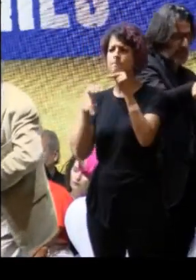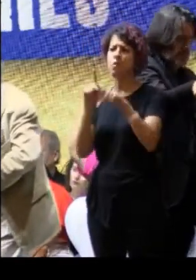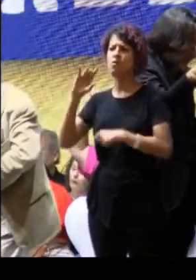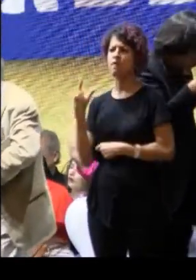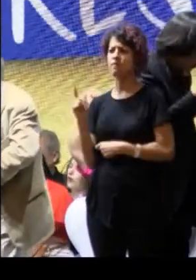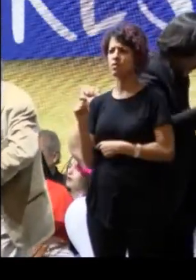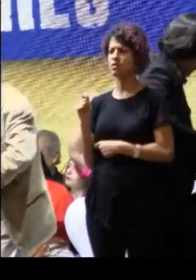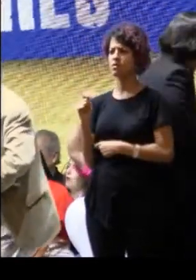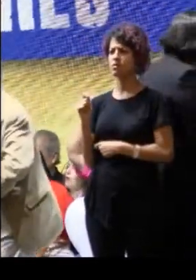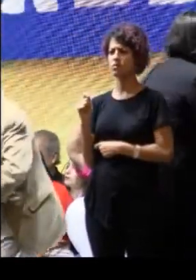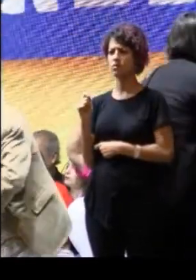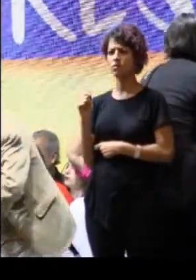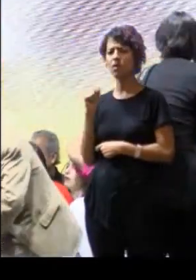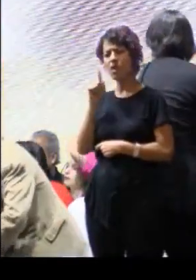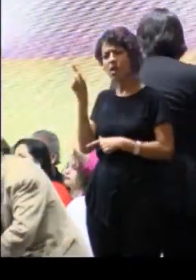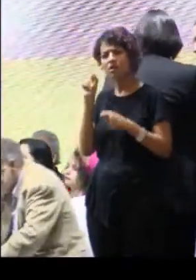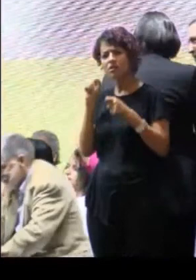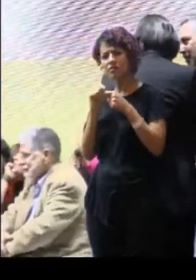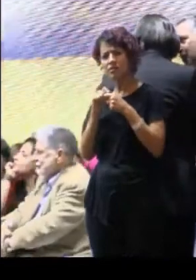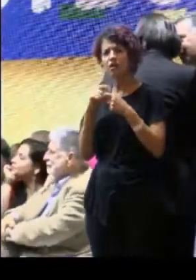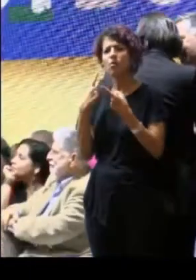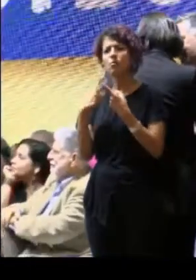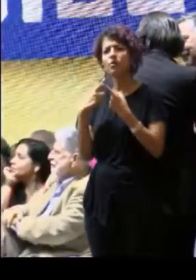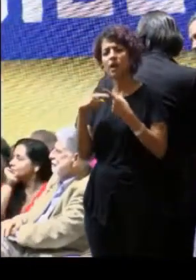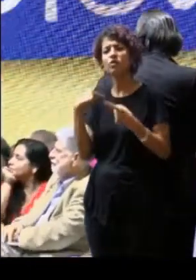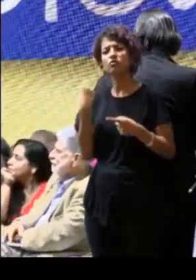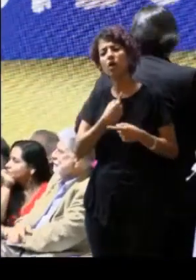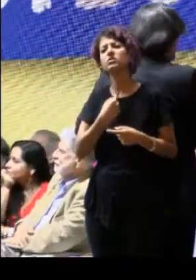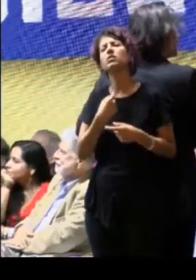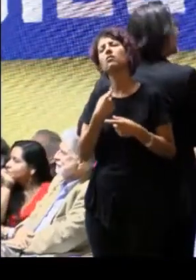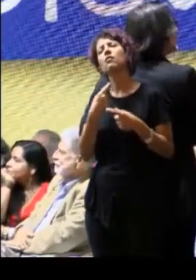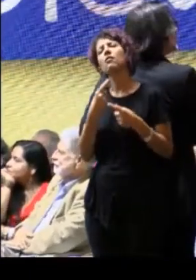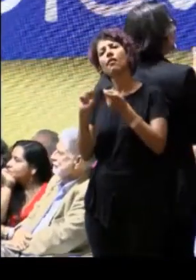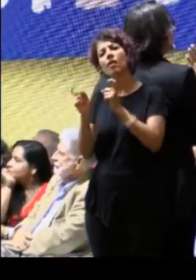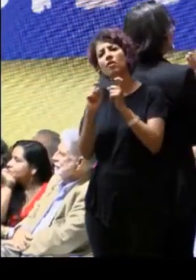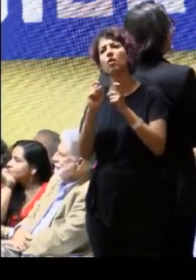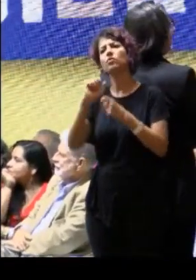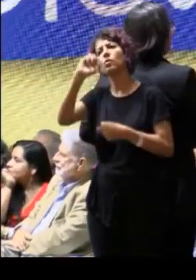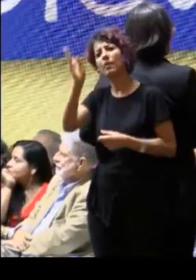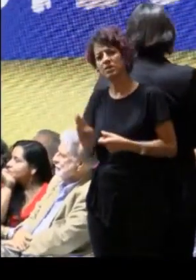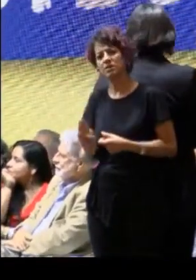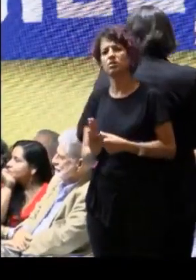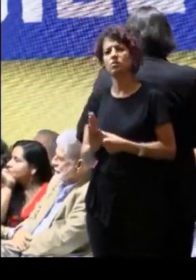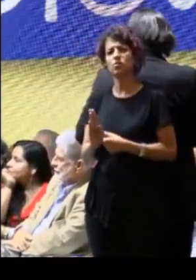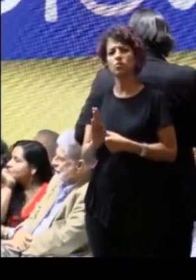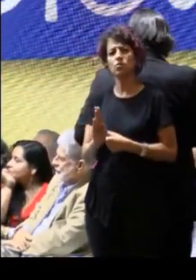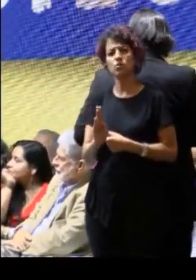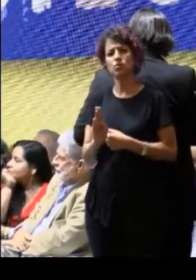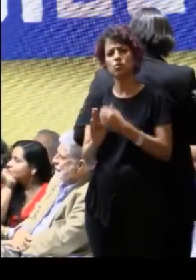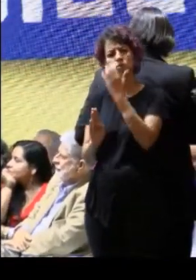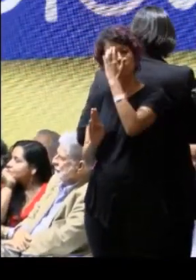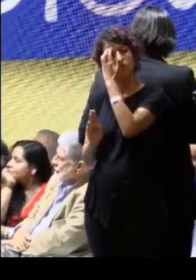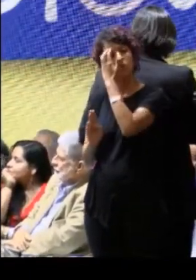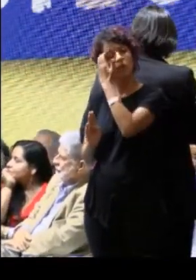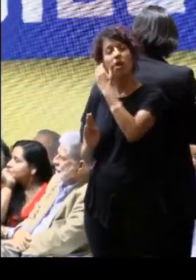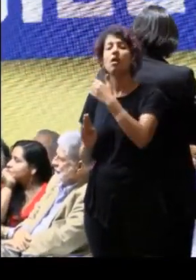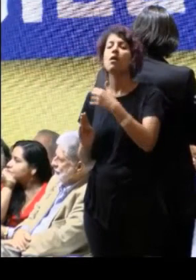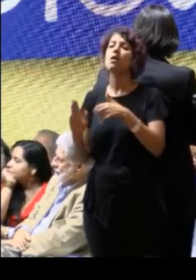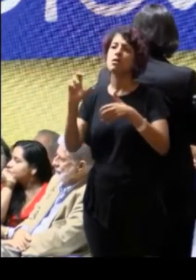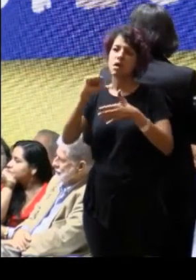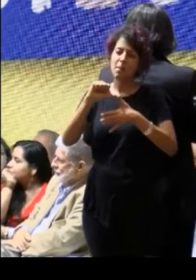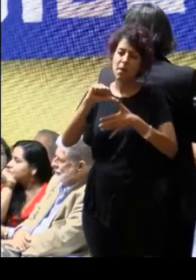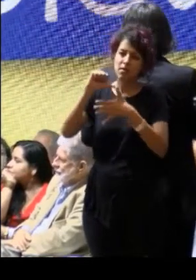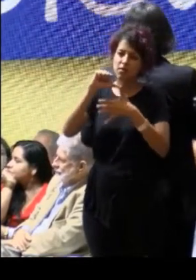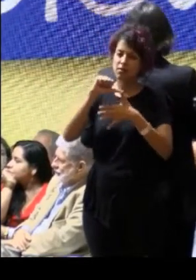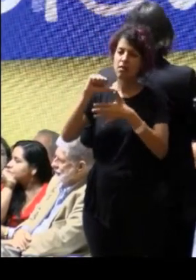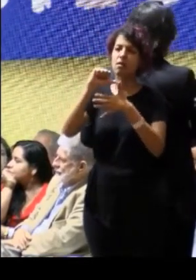fizeram contra nós é porque nós fizemos reunião do Brasil com, e América do Sul com os países